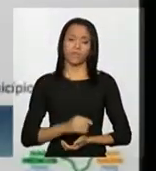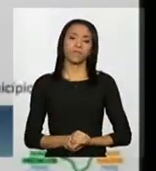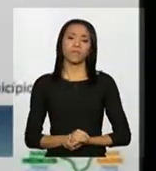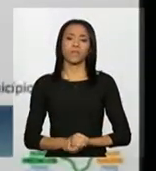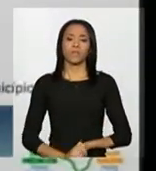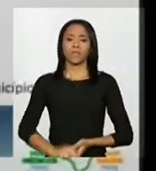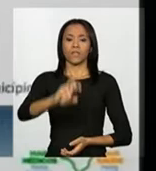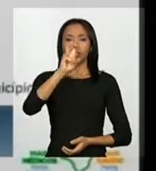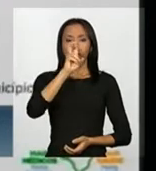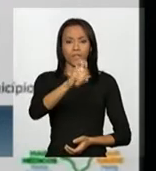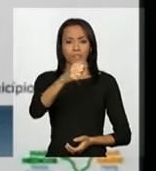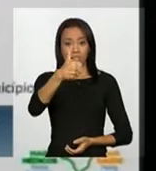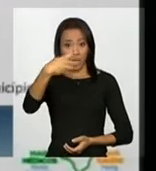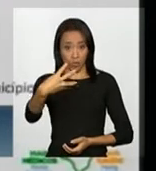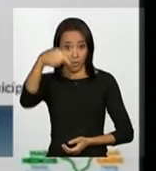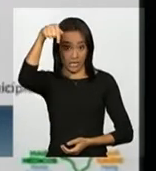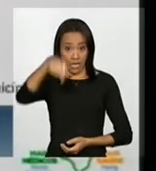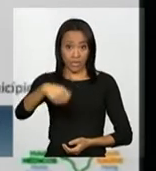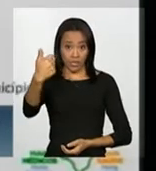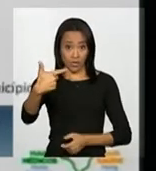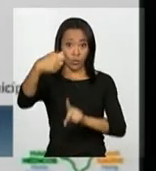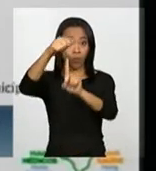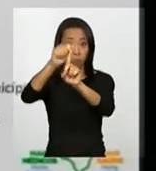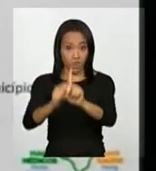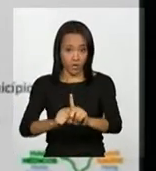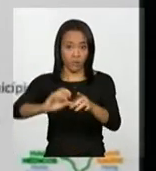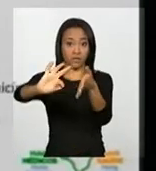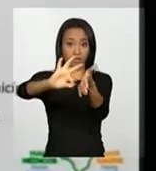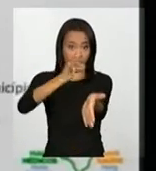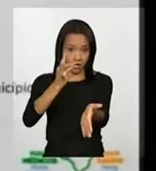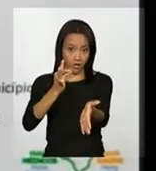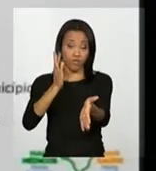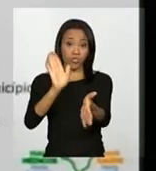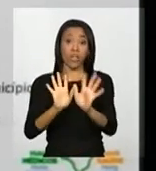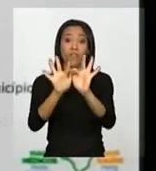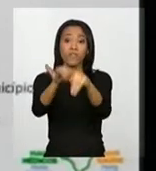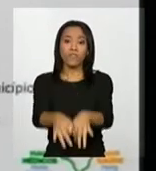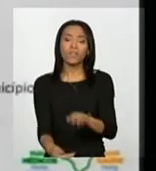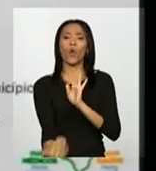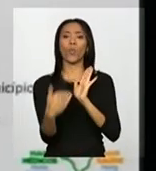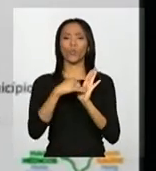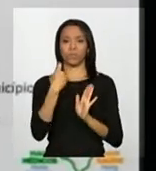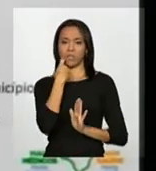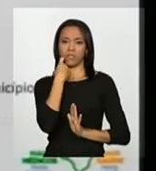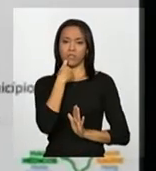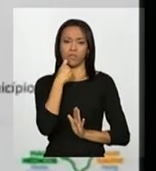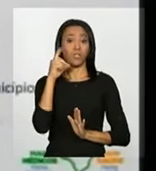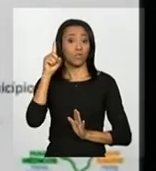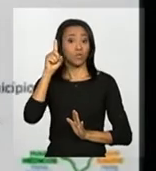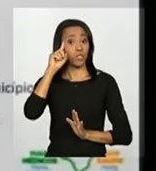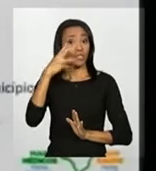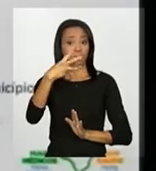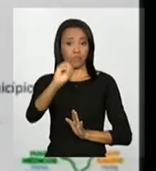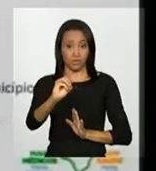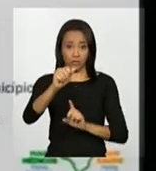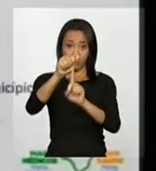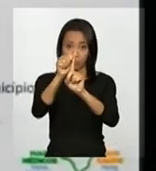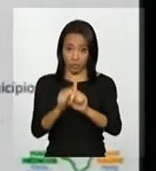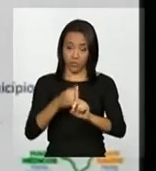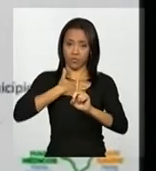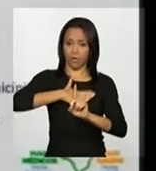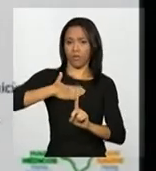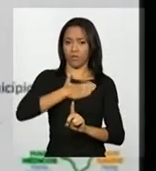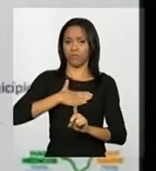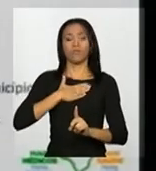514 nesse segundo mês de inscrição que encerrou no na última sexta-feira no dia 30 de agosto nós